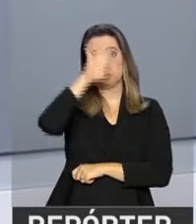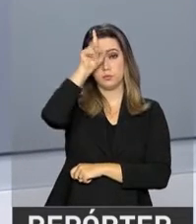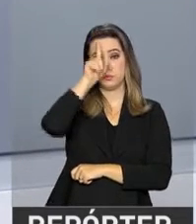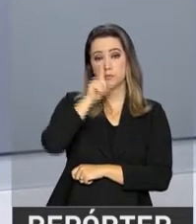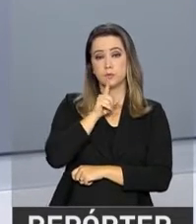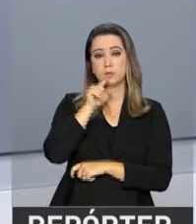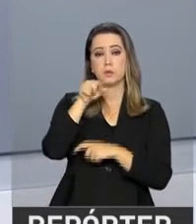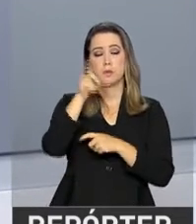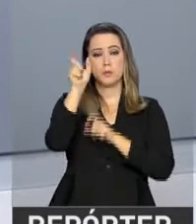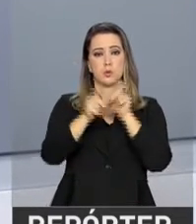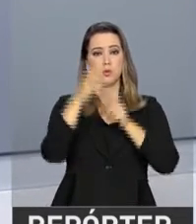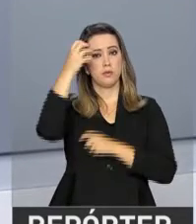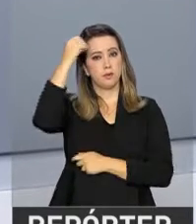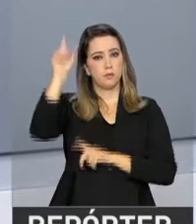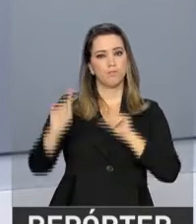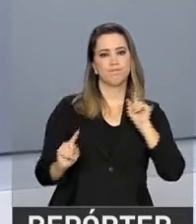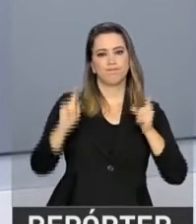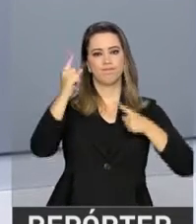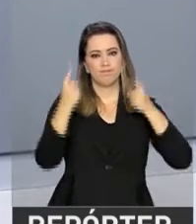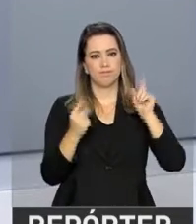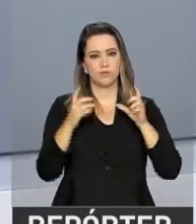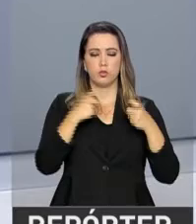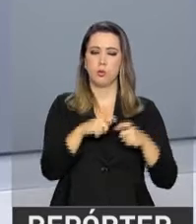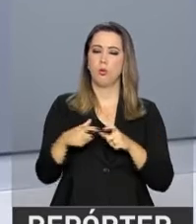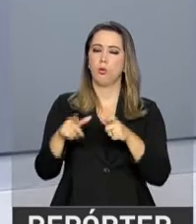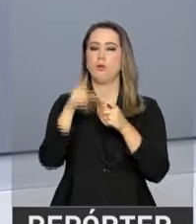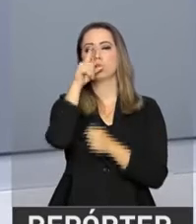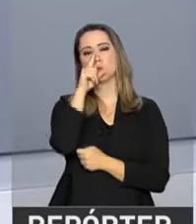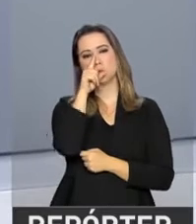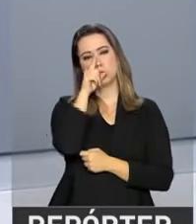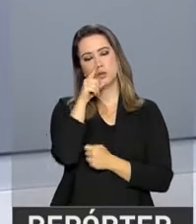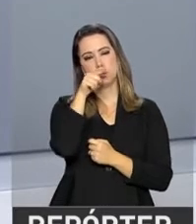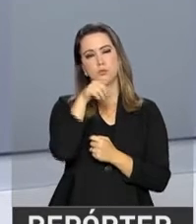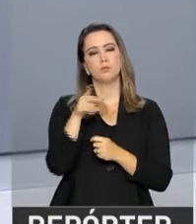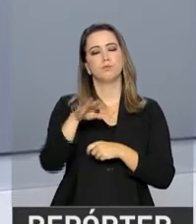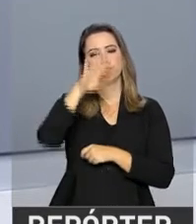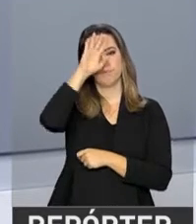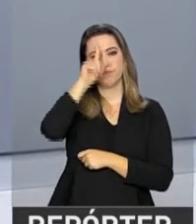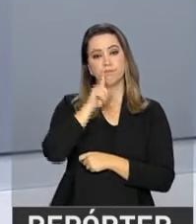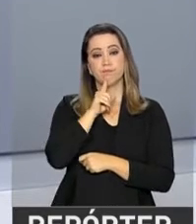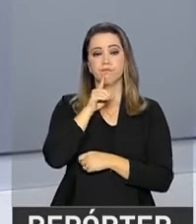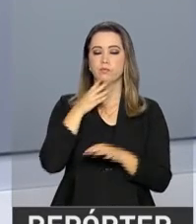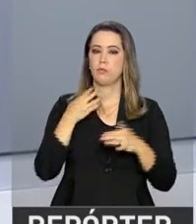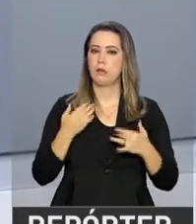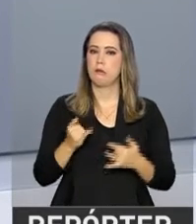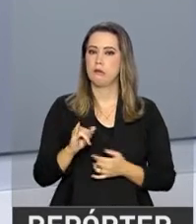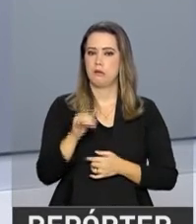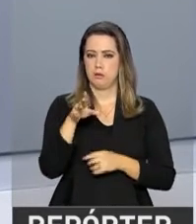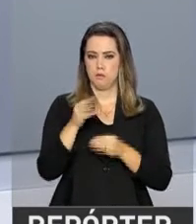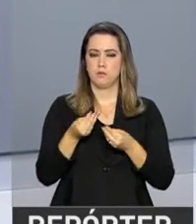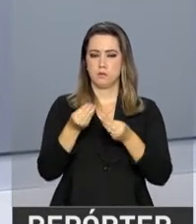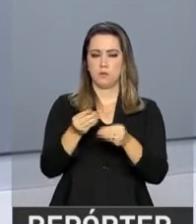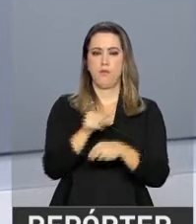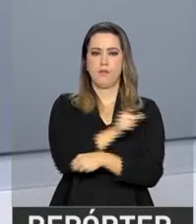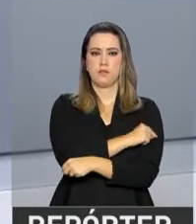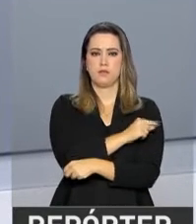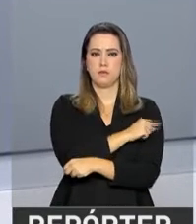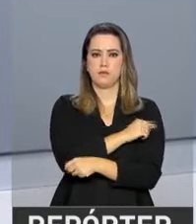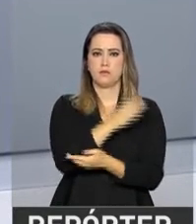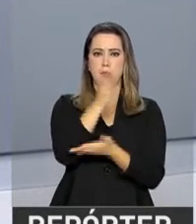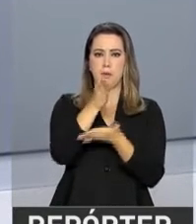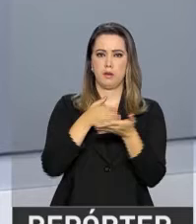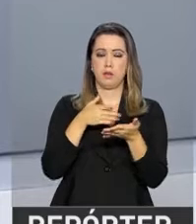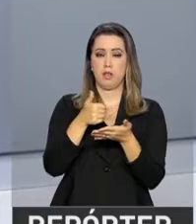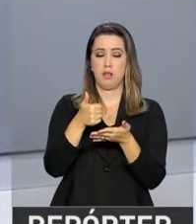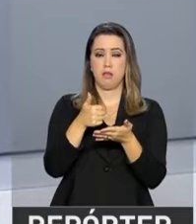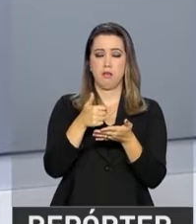febre amarela para quem vai viajar no carnaval para alguma área de recomendação de vacina. Para garantir a proteção, a dose deve